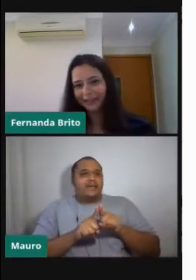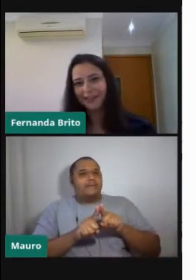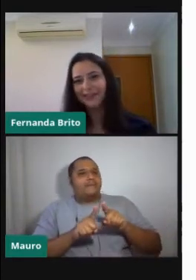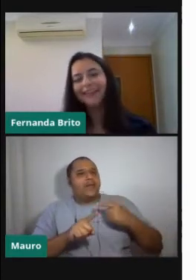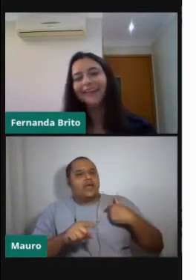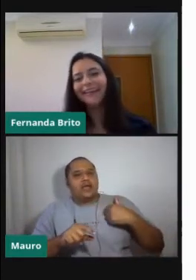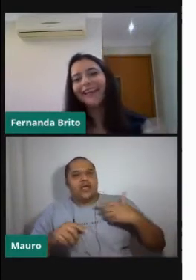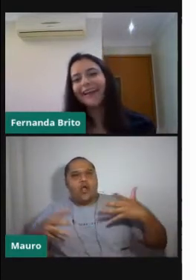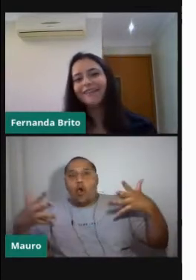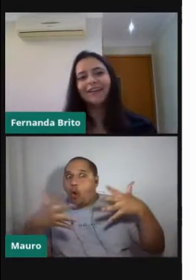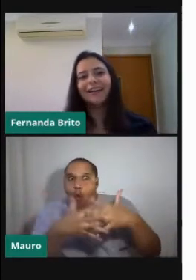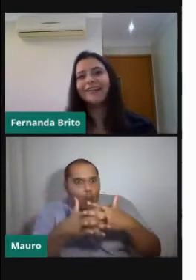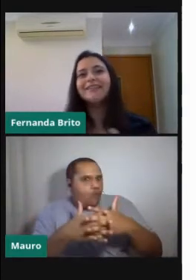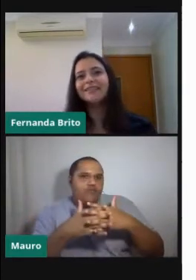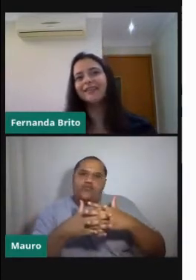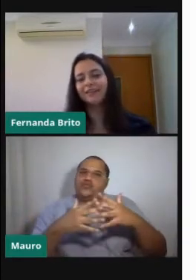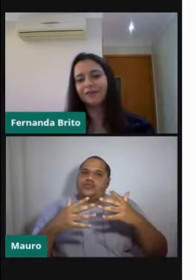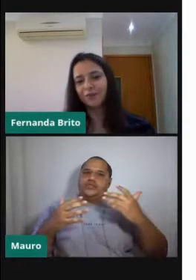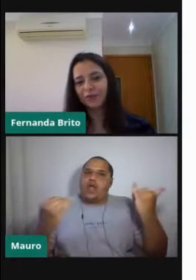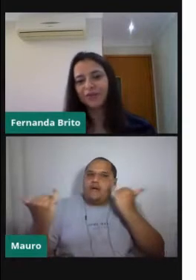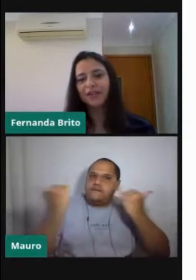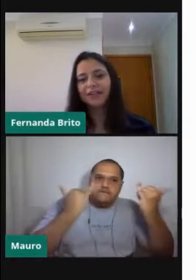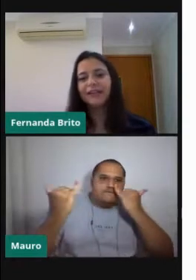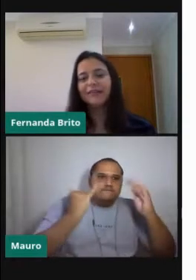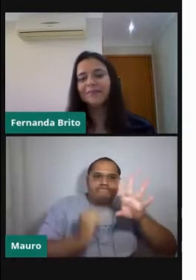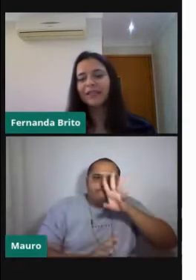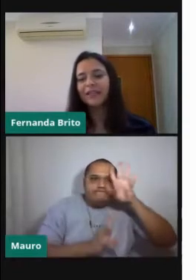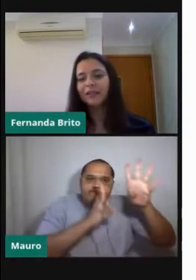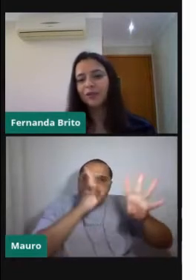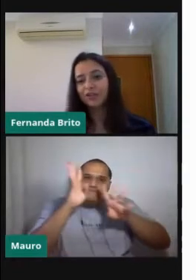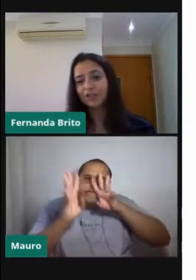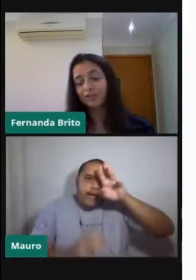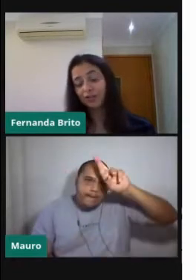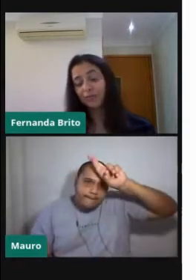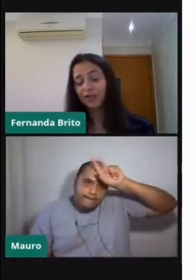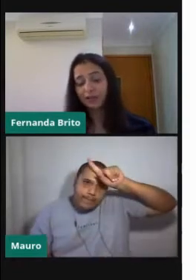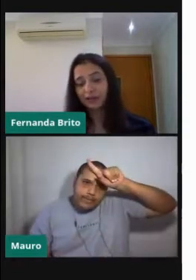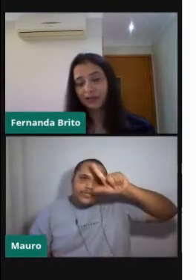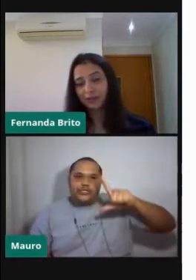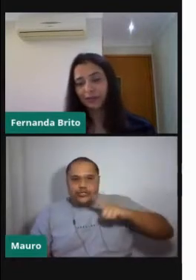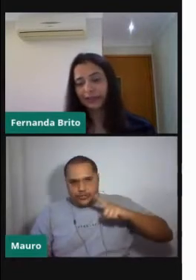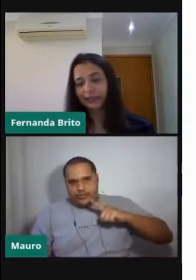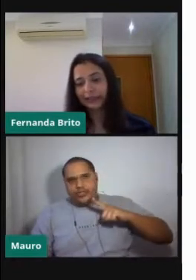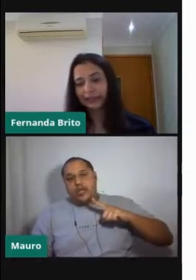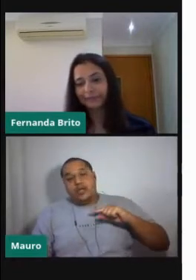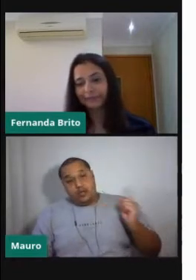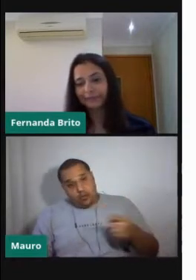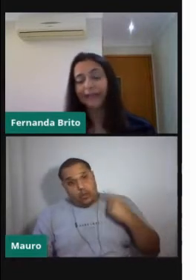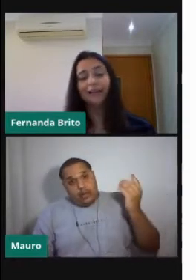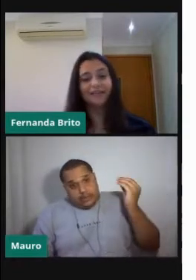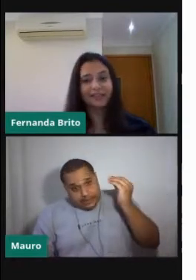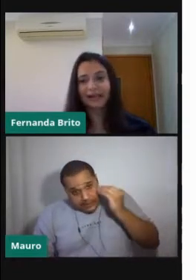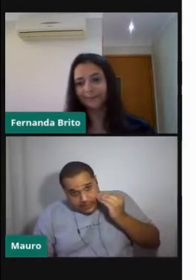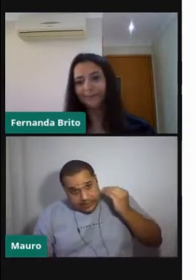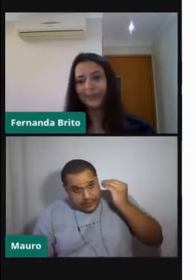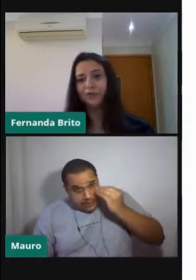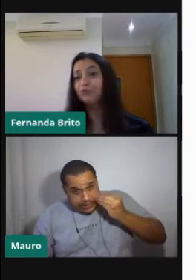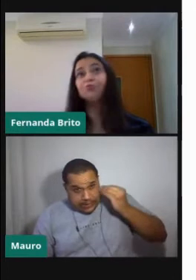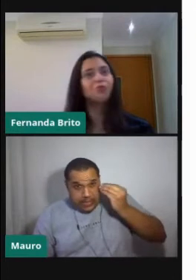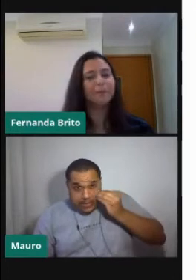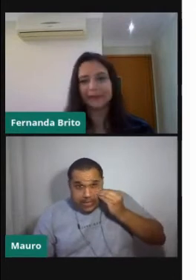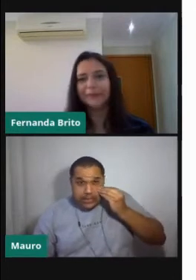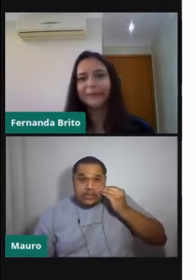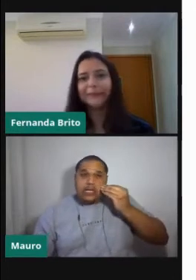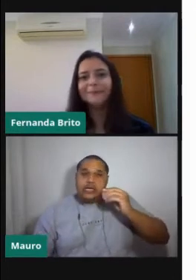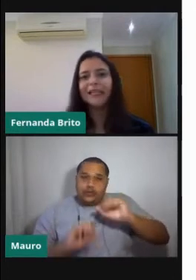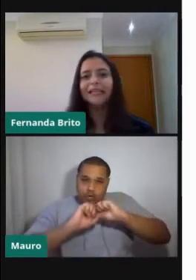muito grande, né, e que leva a grandes equívocos, né, que nós estamos tentando atravessar, né,